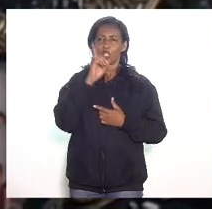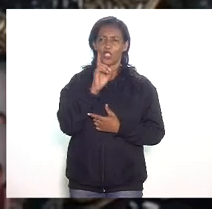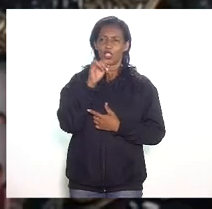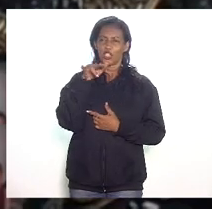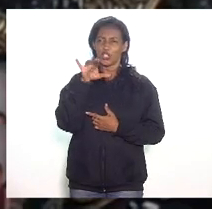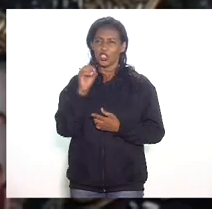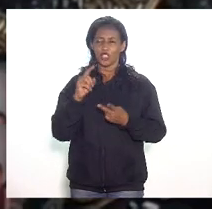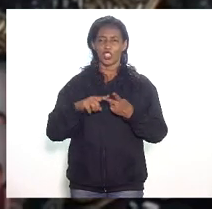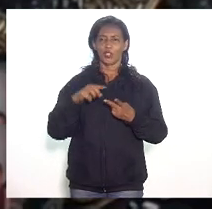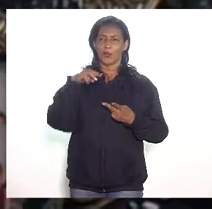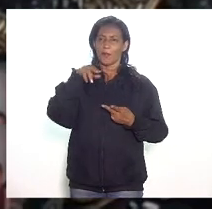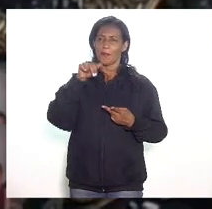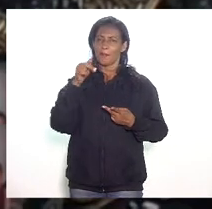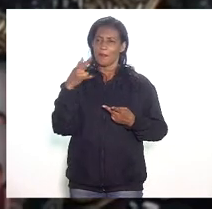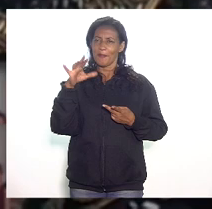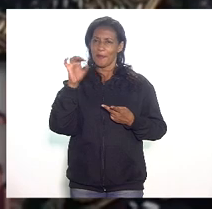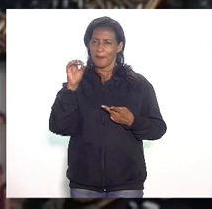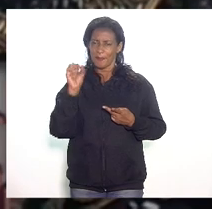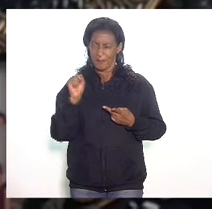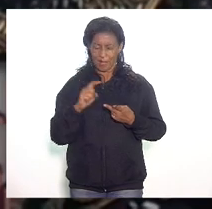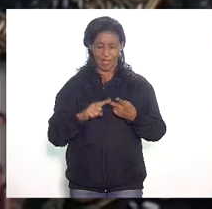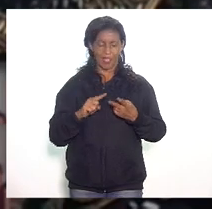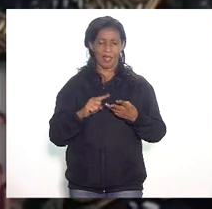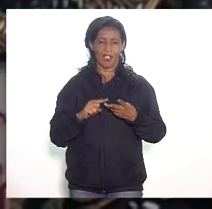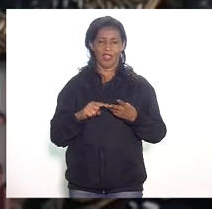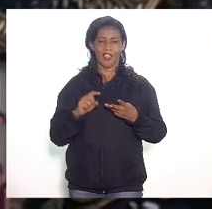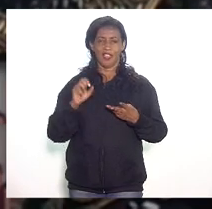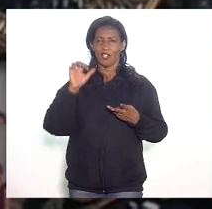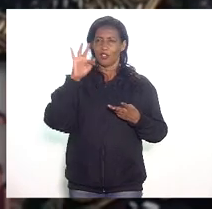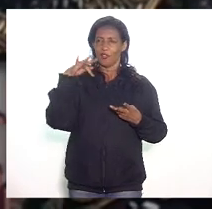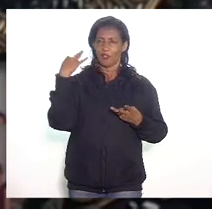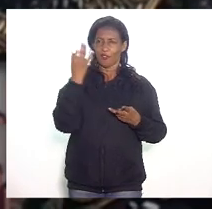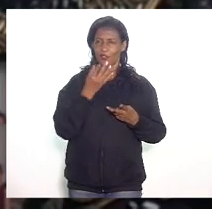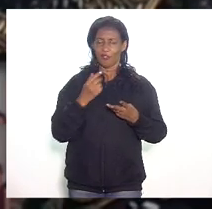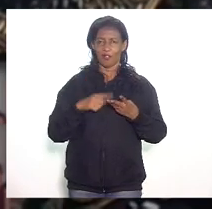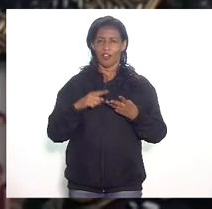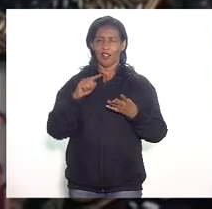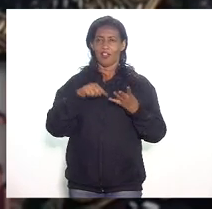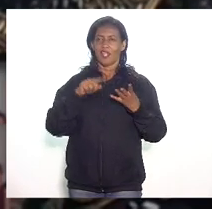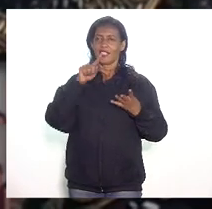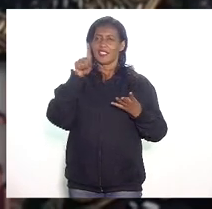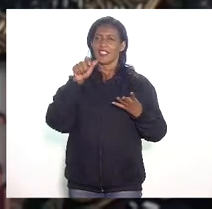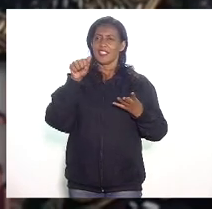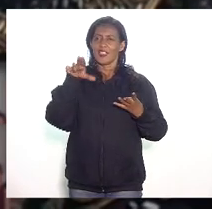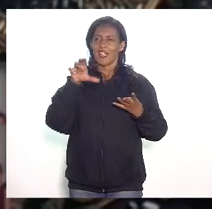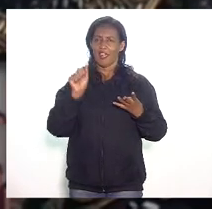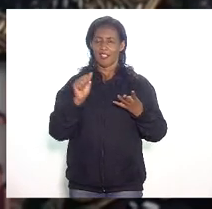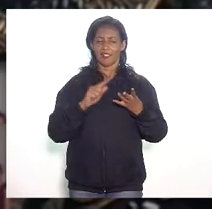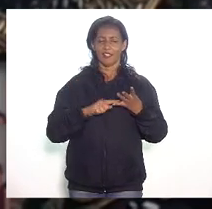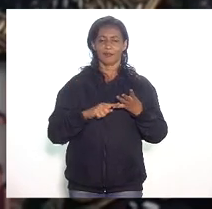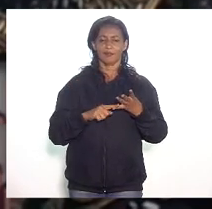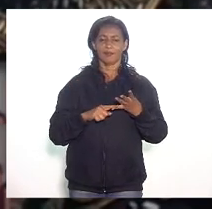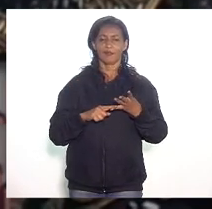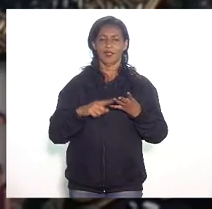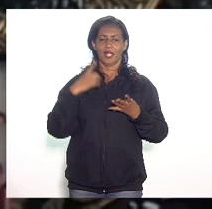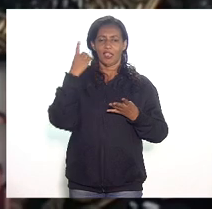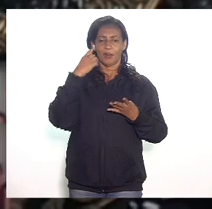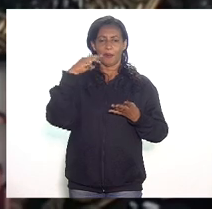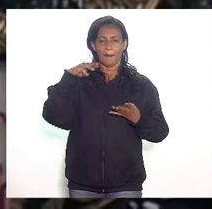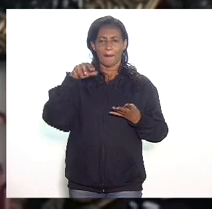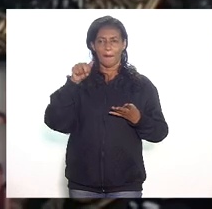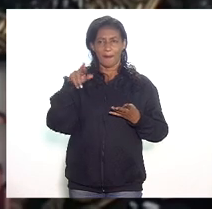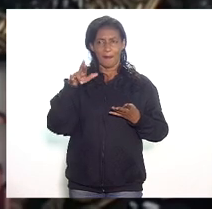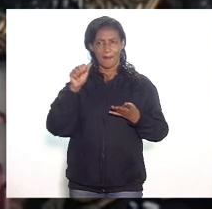deputado Marcos Milha, deputado Vando Família, deputado Zaca, deputado Carlos Augusto, deputada Marta